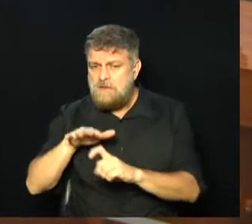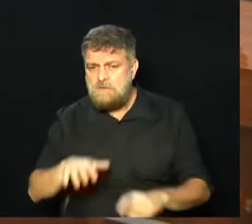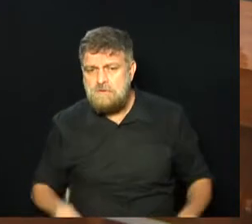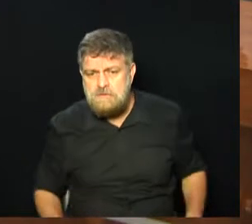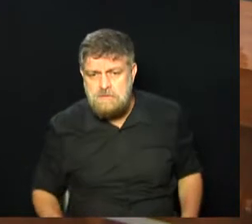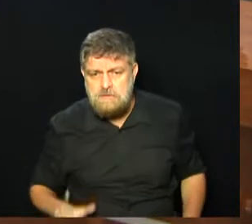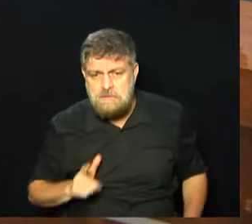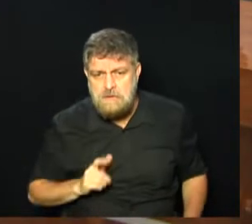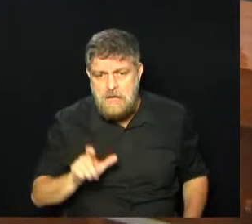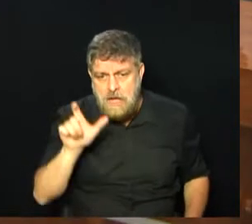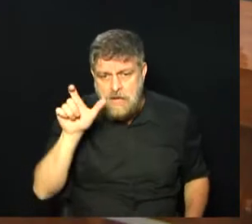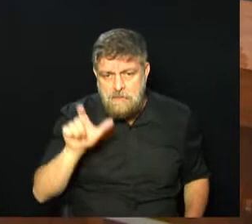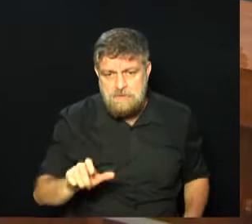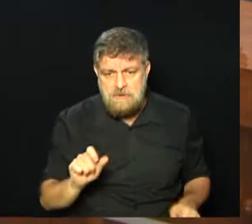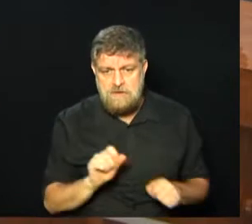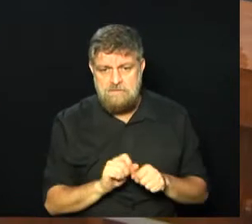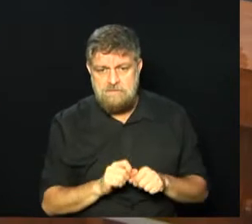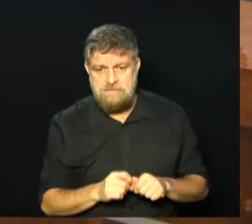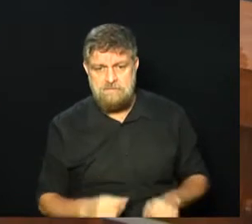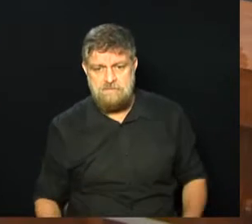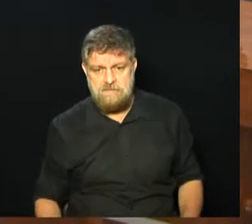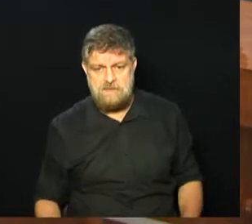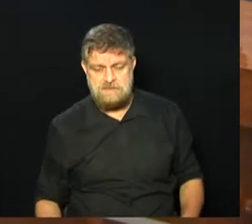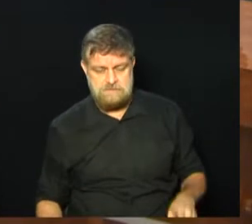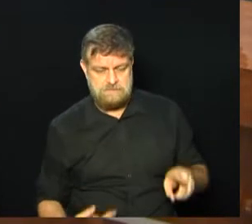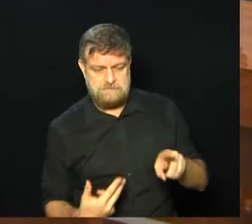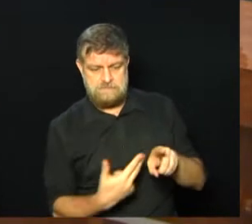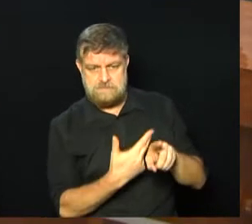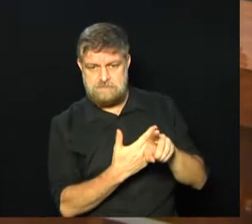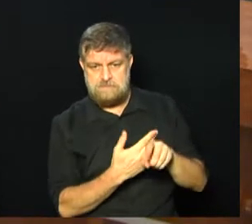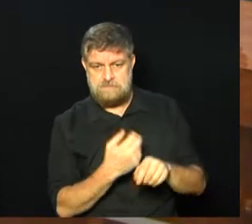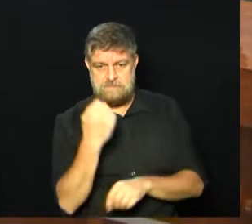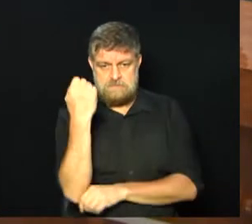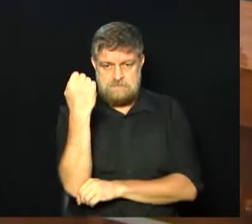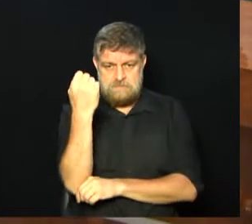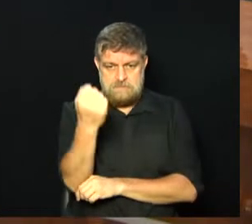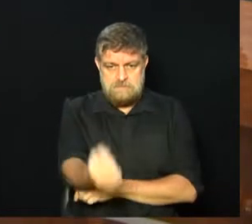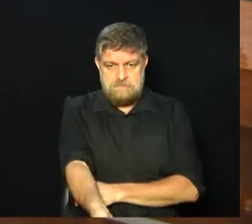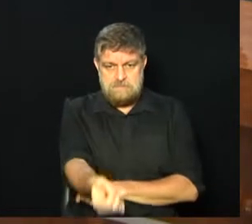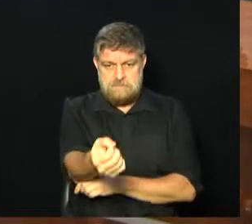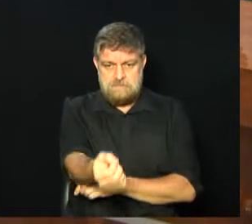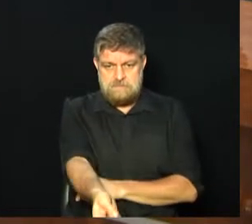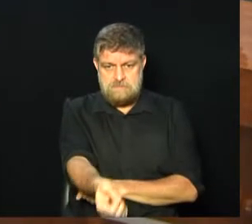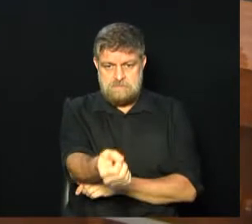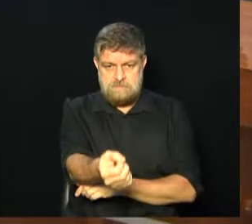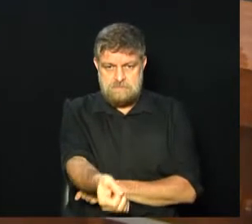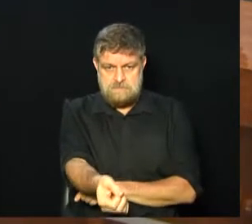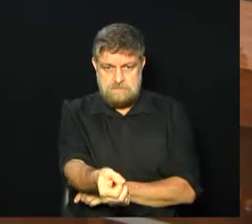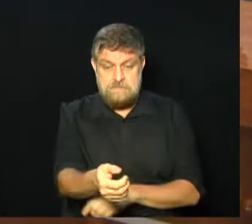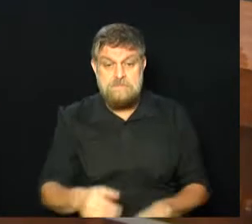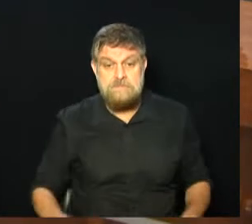Quem faz a cirurgia de próstata, a pessoa fica impotente ou não? Você tem